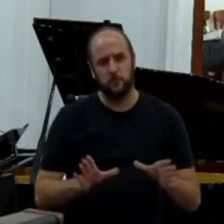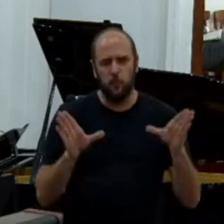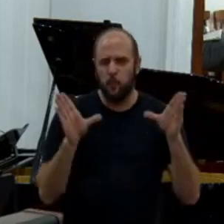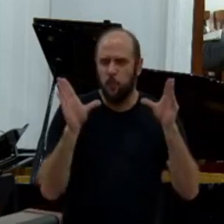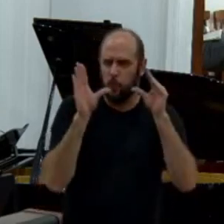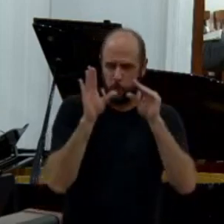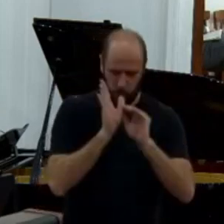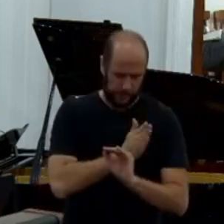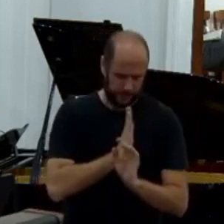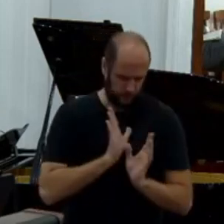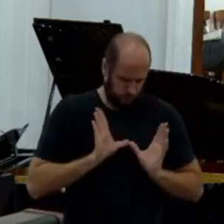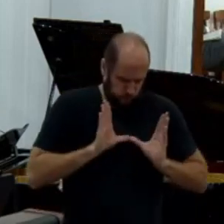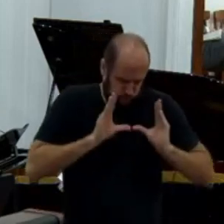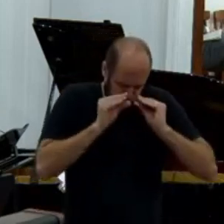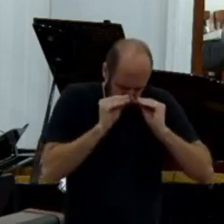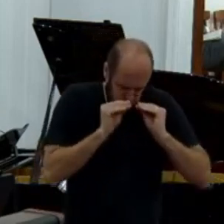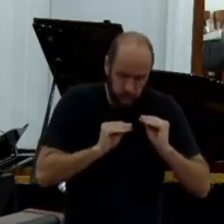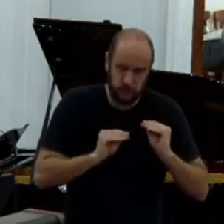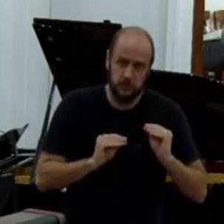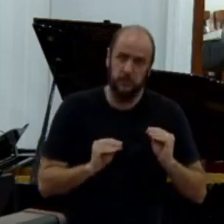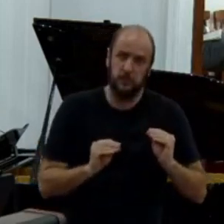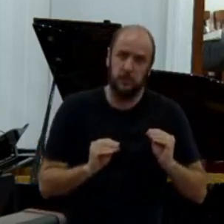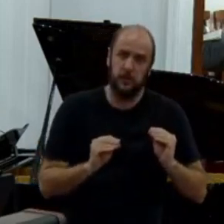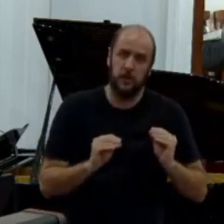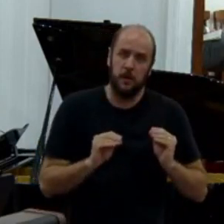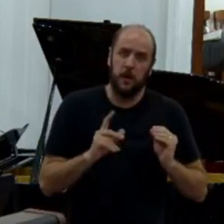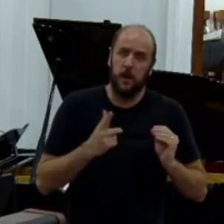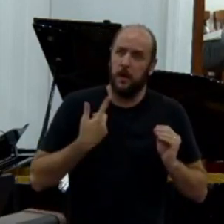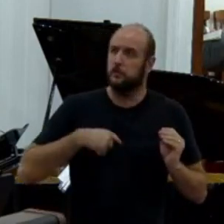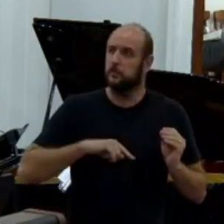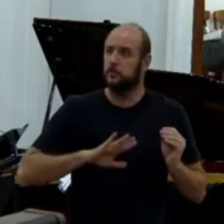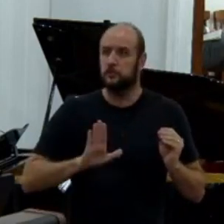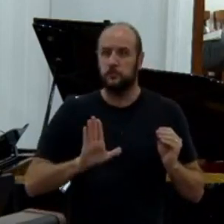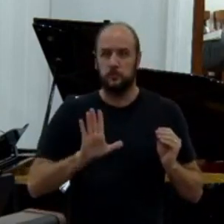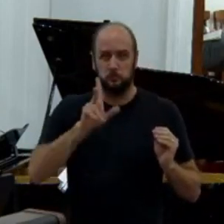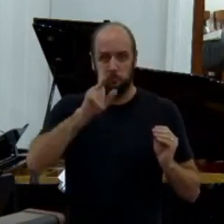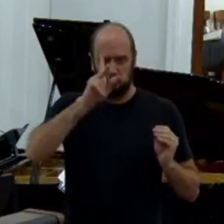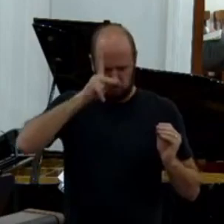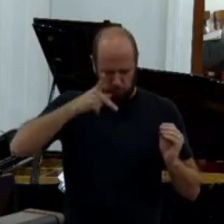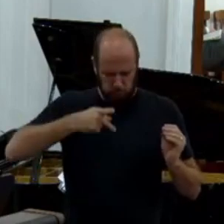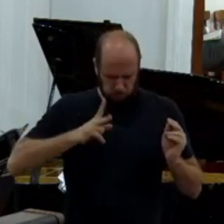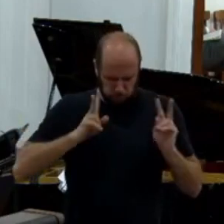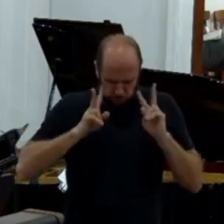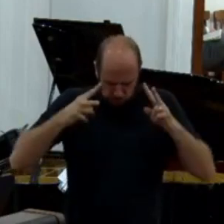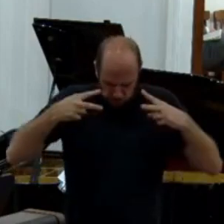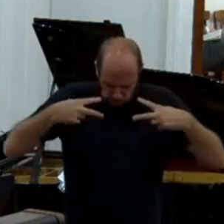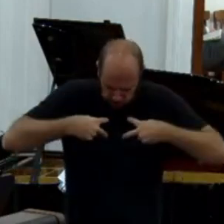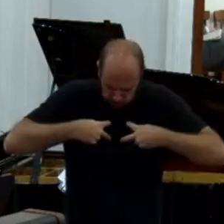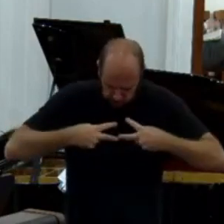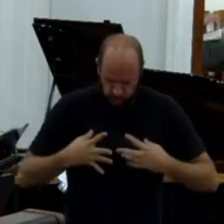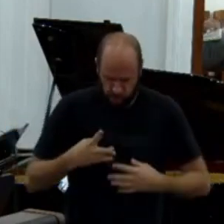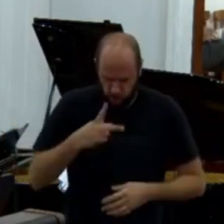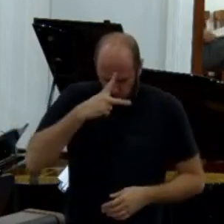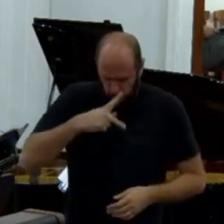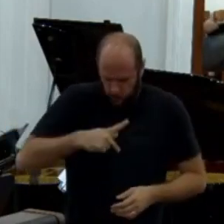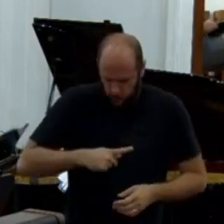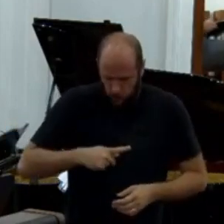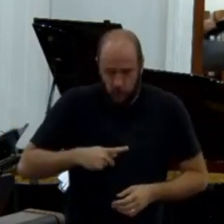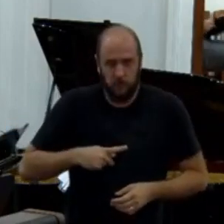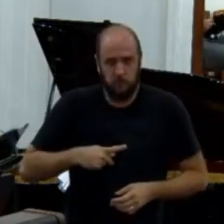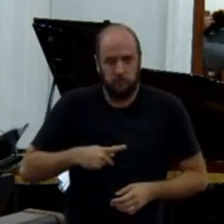obscureceu o nosso coração, nos tornou autocentrados, egoístas, olhando para